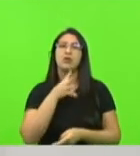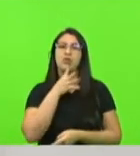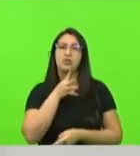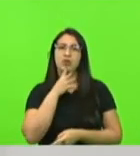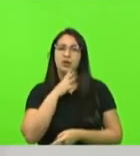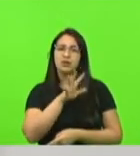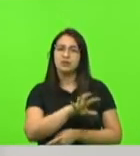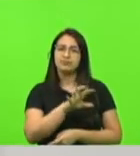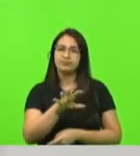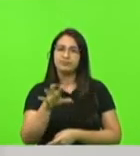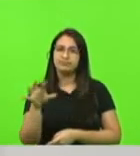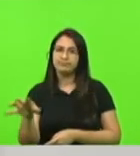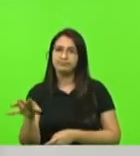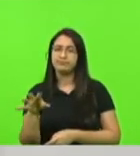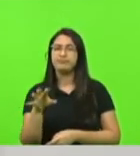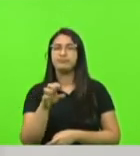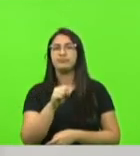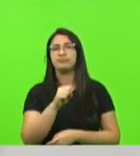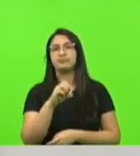Santa Catarina.